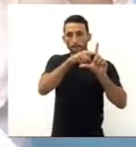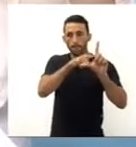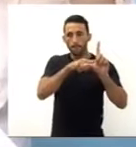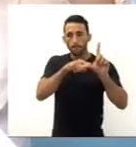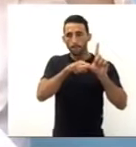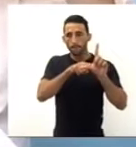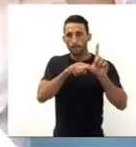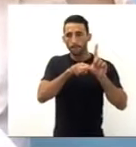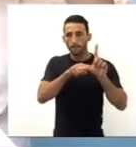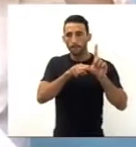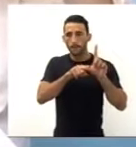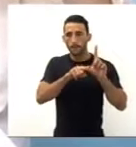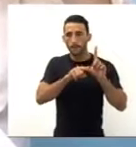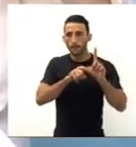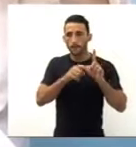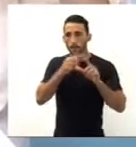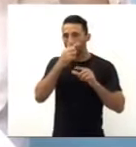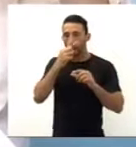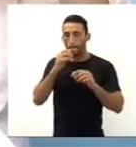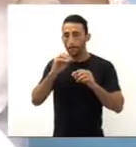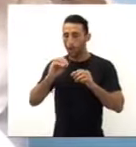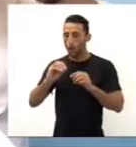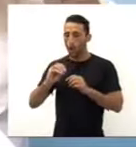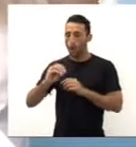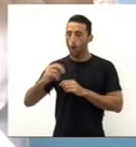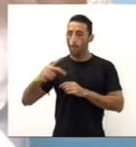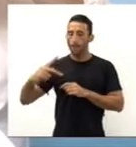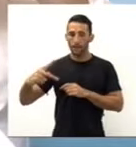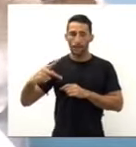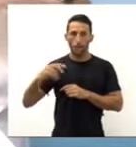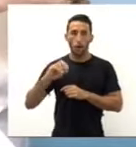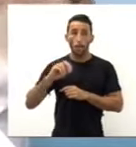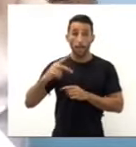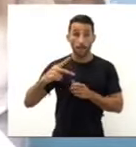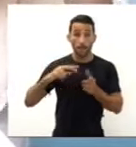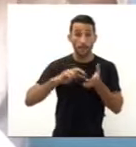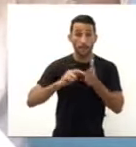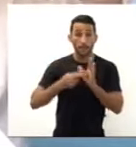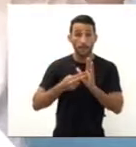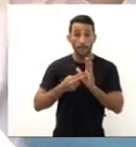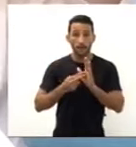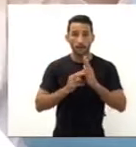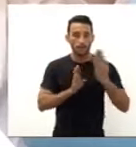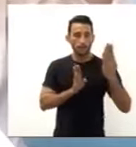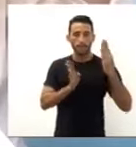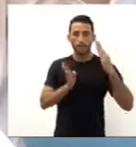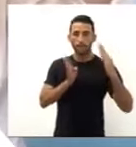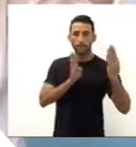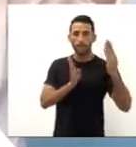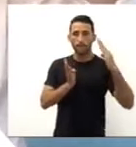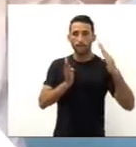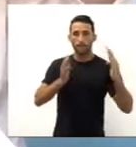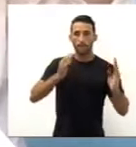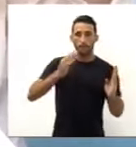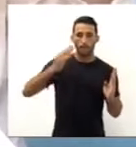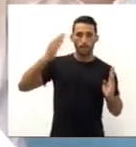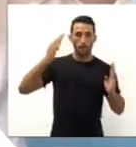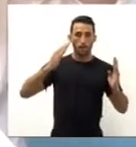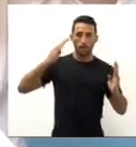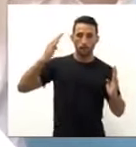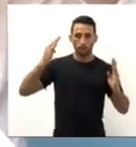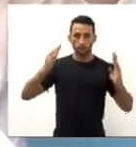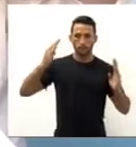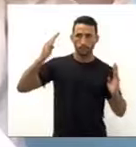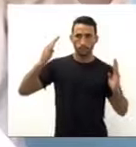cateto oposto. Então, esse lado, ele está oposto ao meu ângulo, ó. Ele é oposto ao